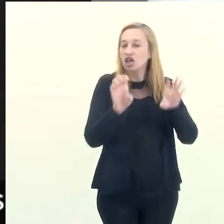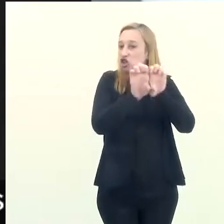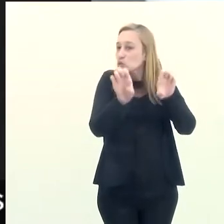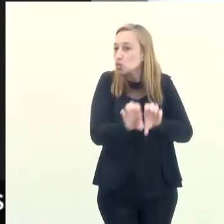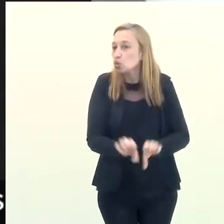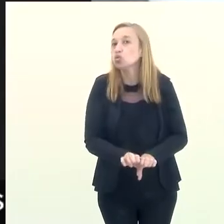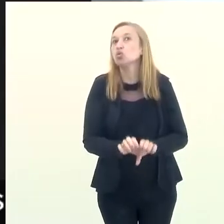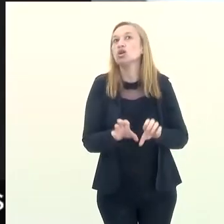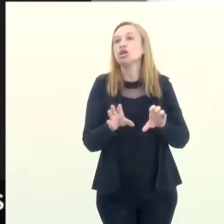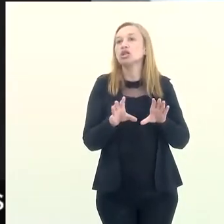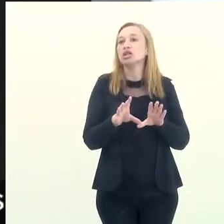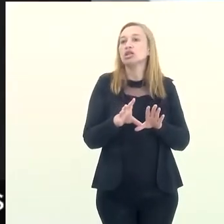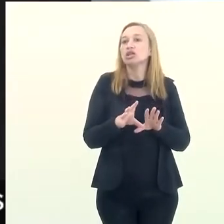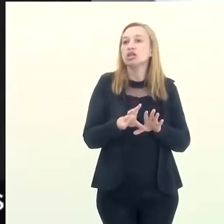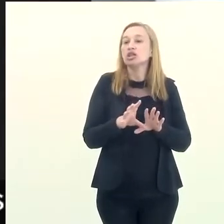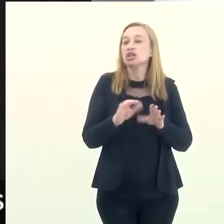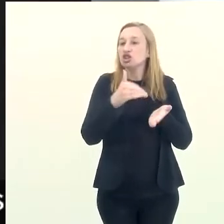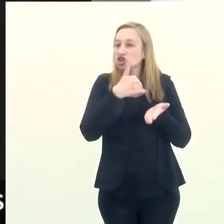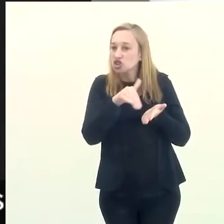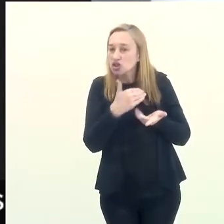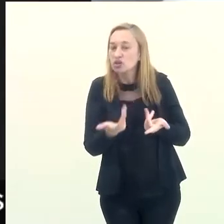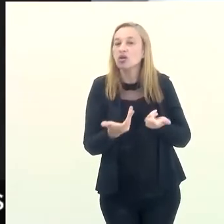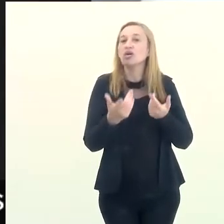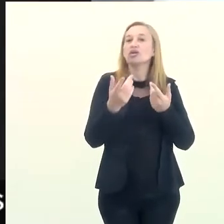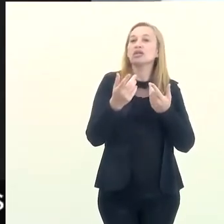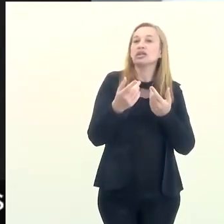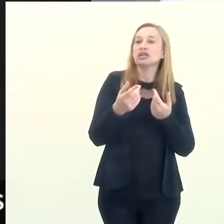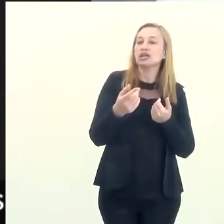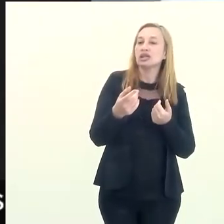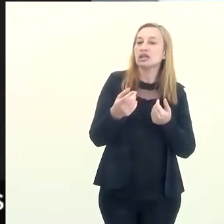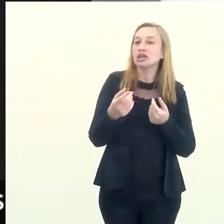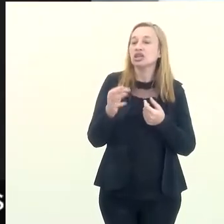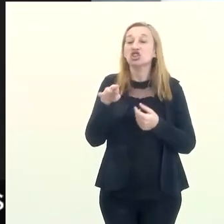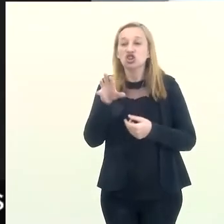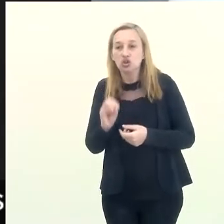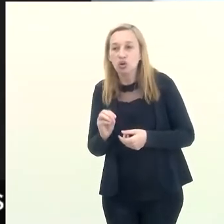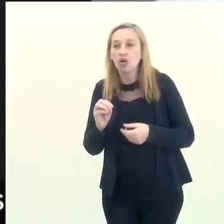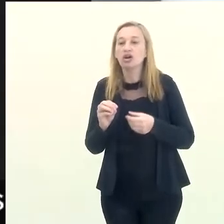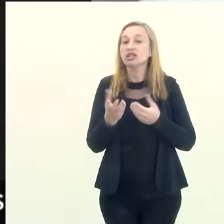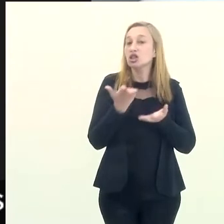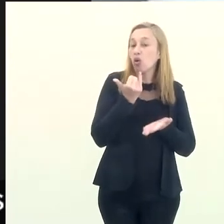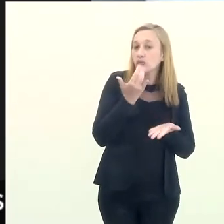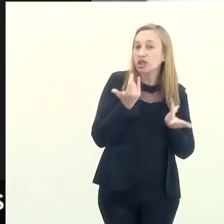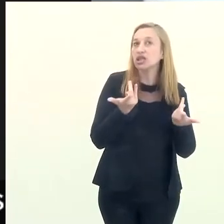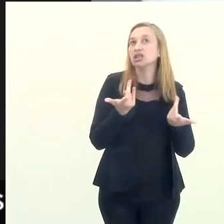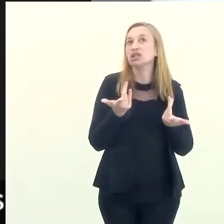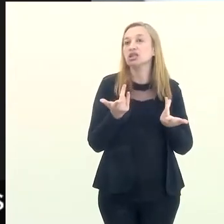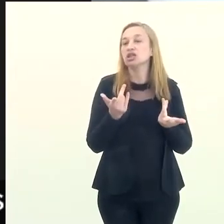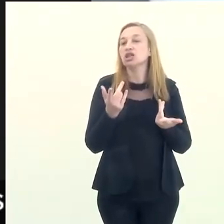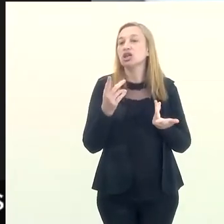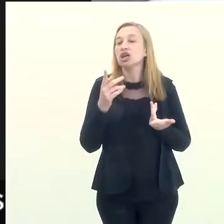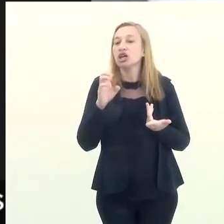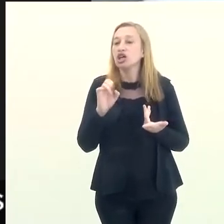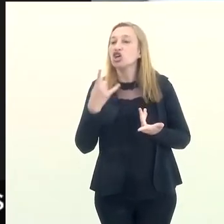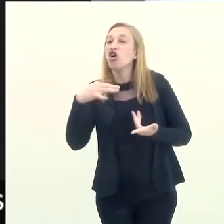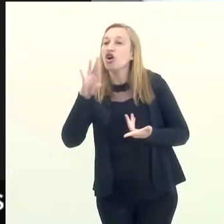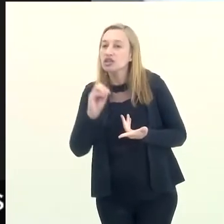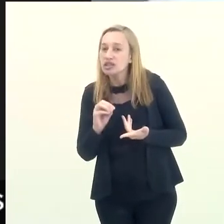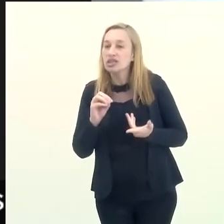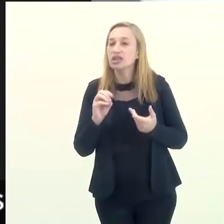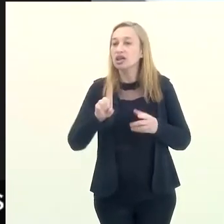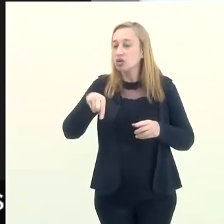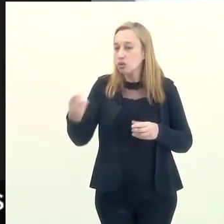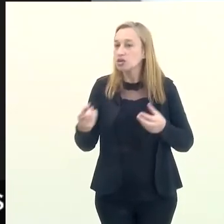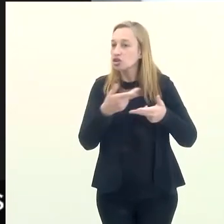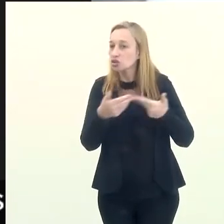parte de infraestrutura, de escritórios, secretarias, a parte de alimentação, de quiosques,